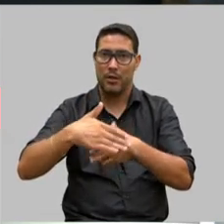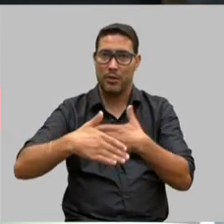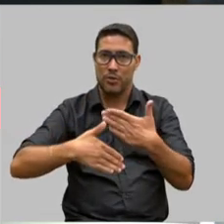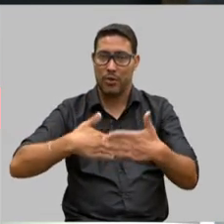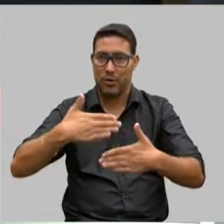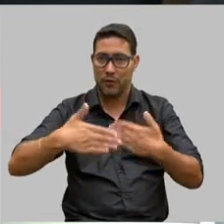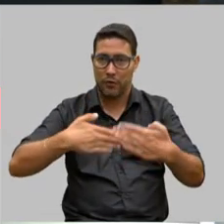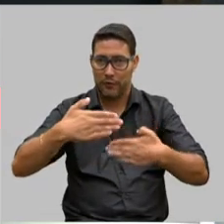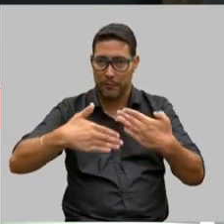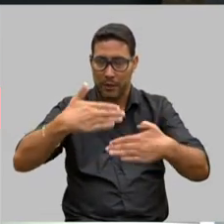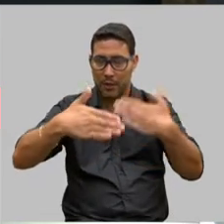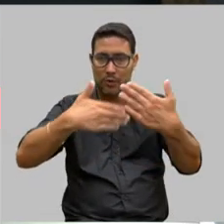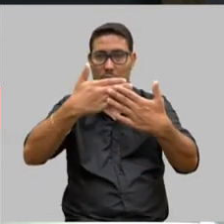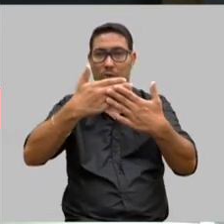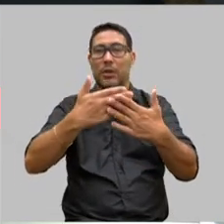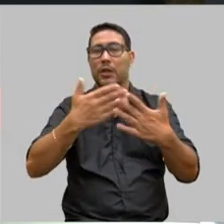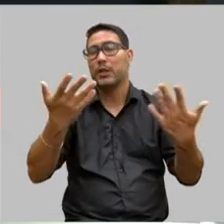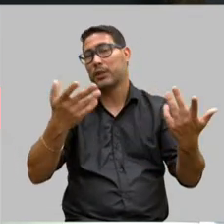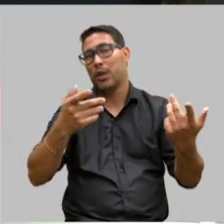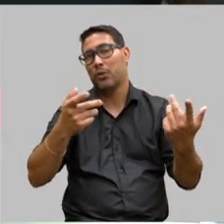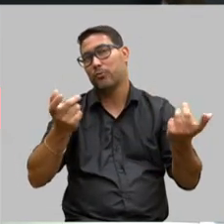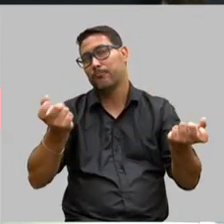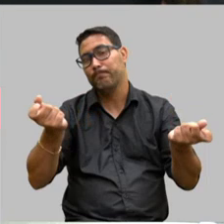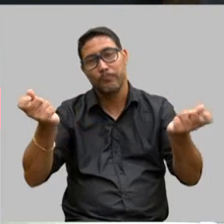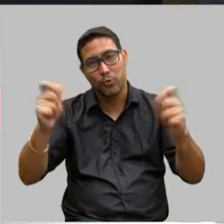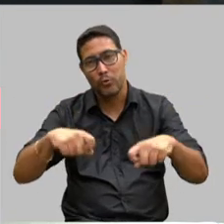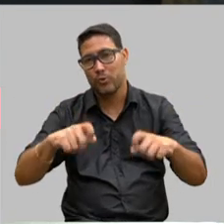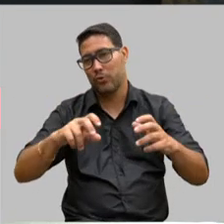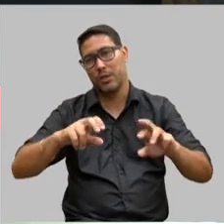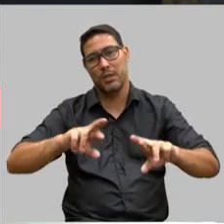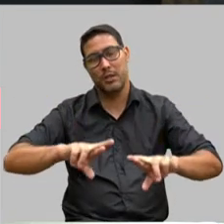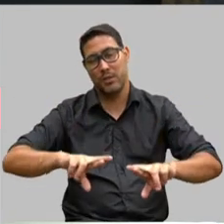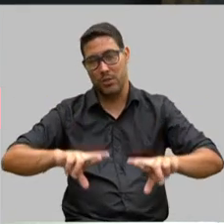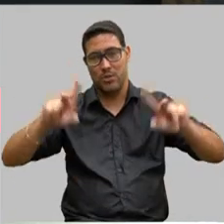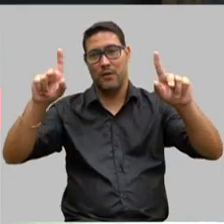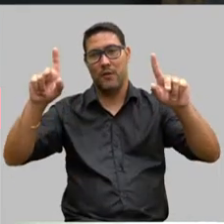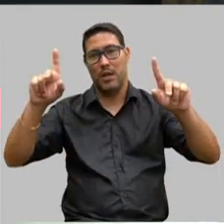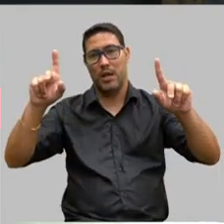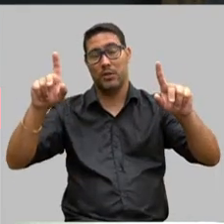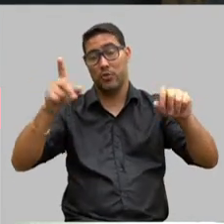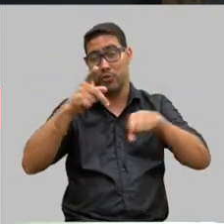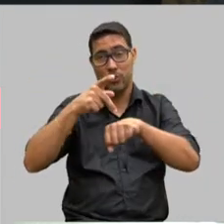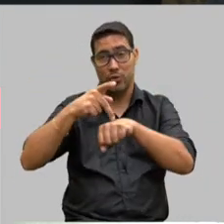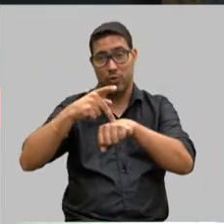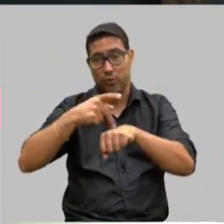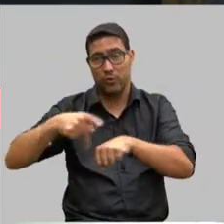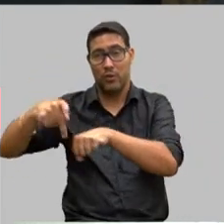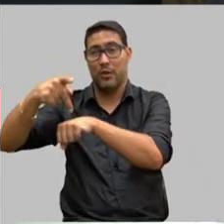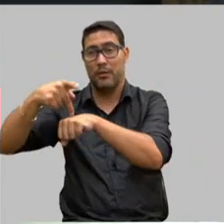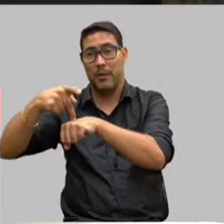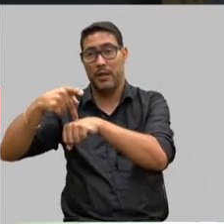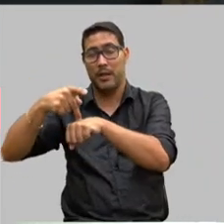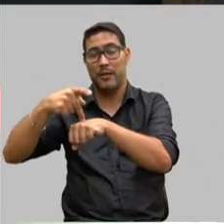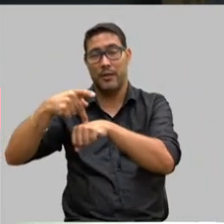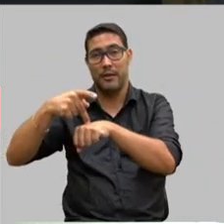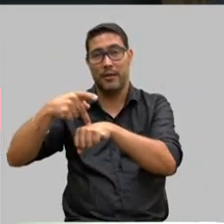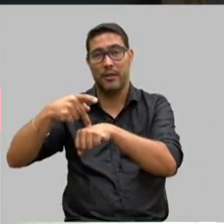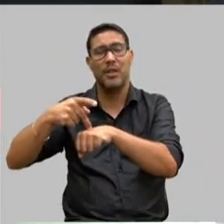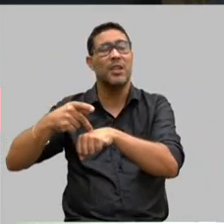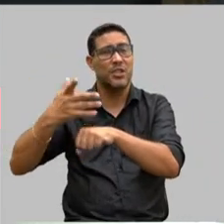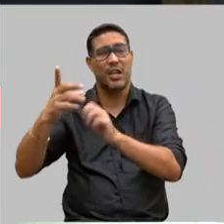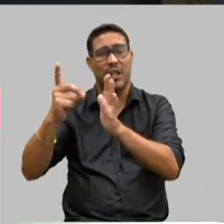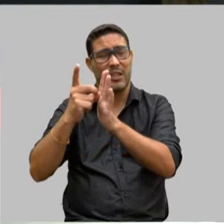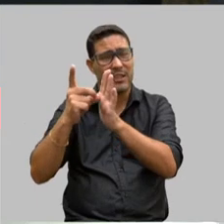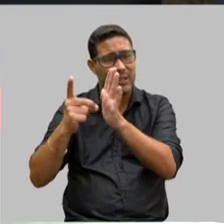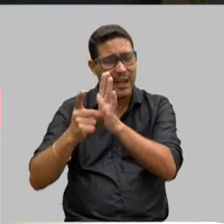estão em condições muito diferenciadas dos países que emitiram ao longo de décadas e que